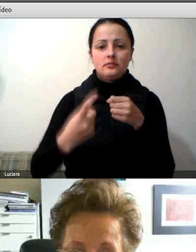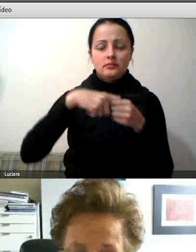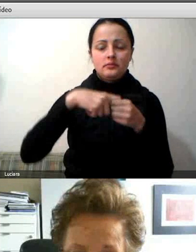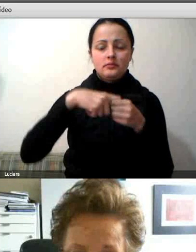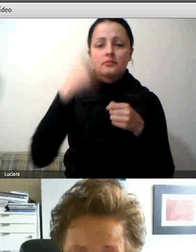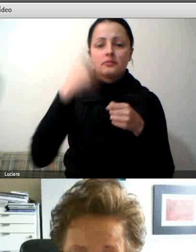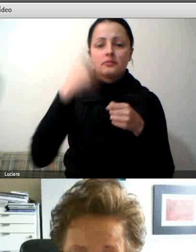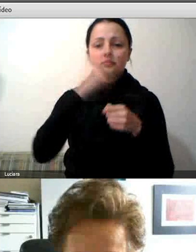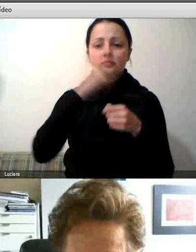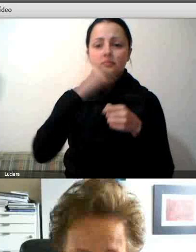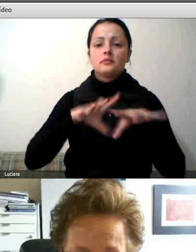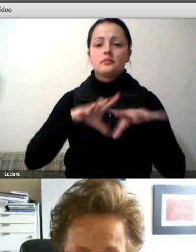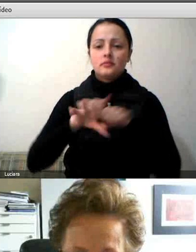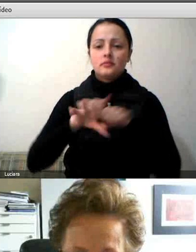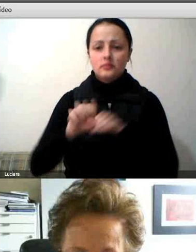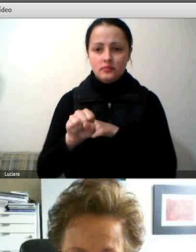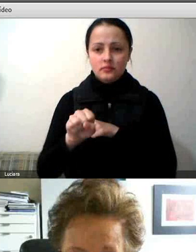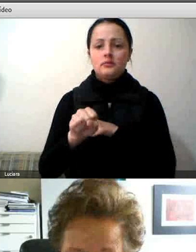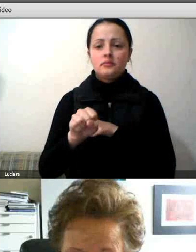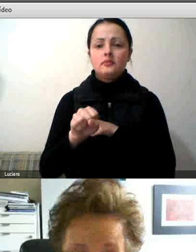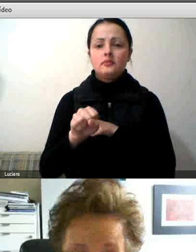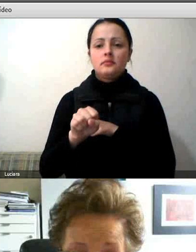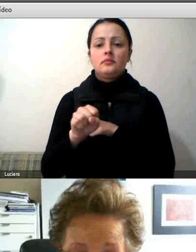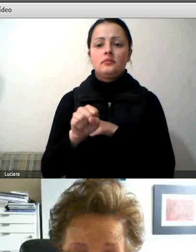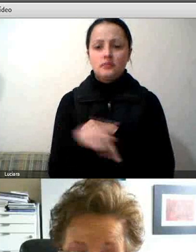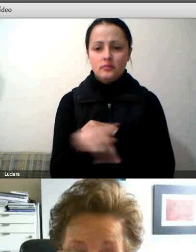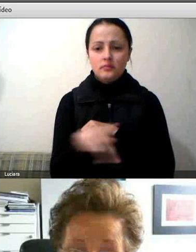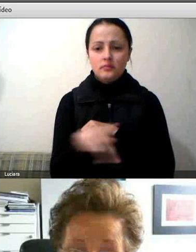a oferecer formação para os professores